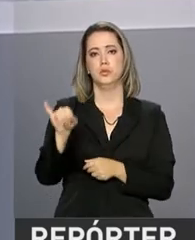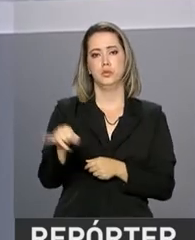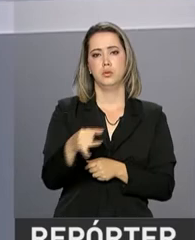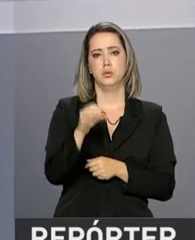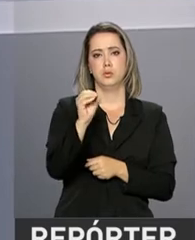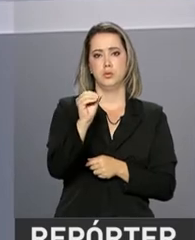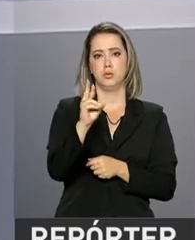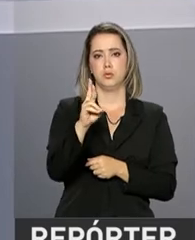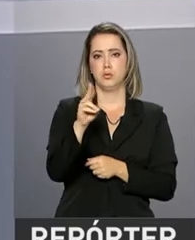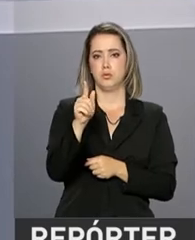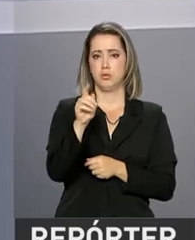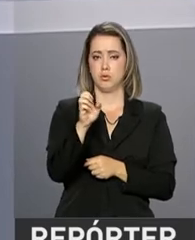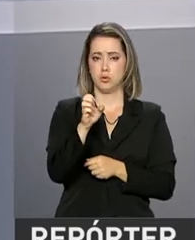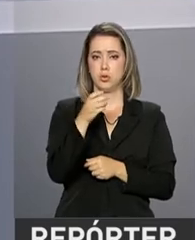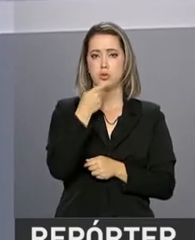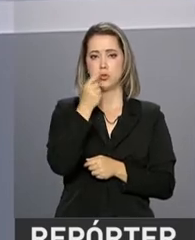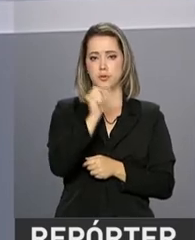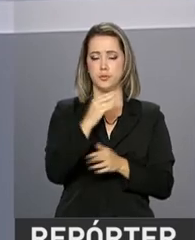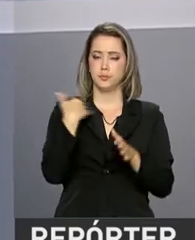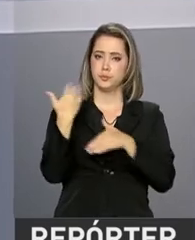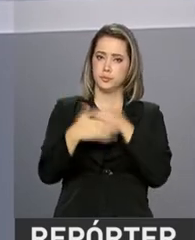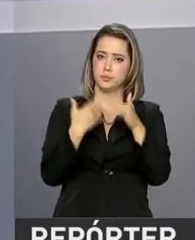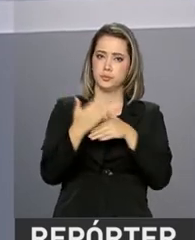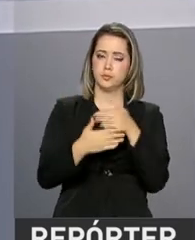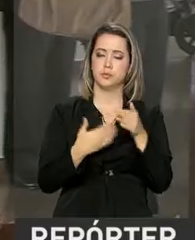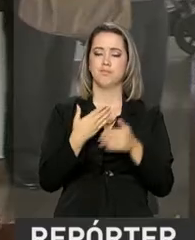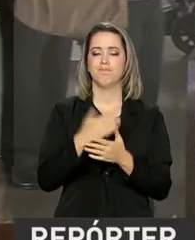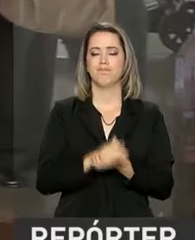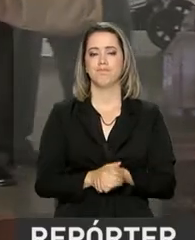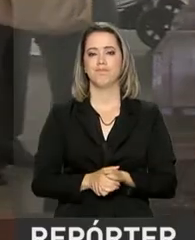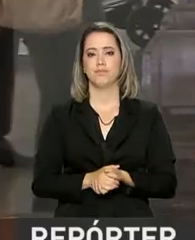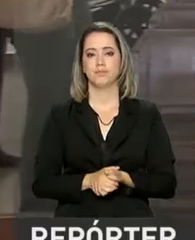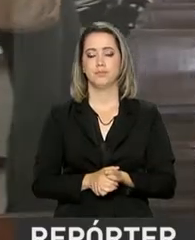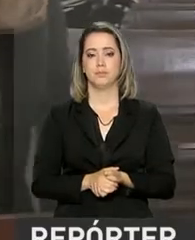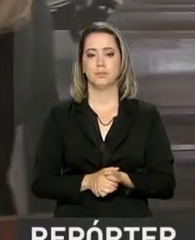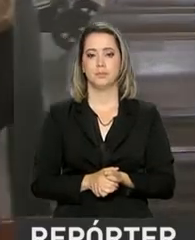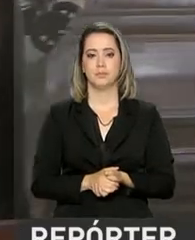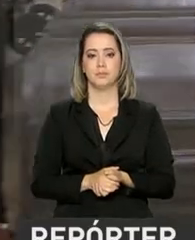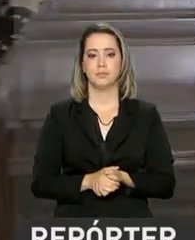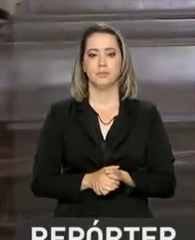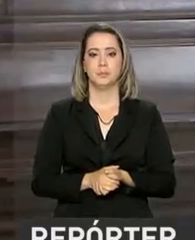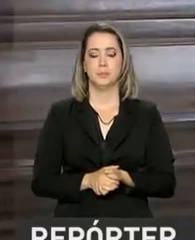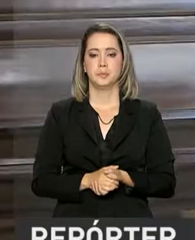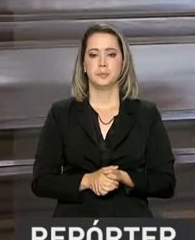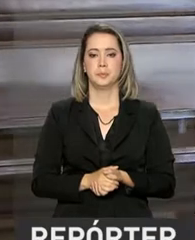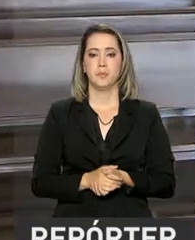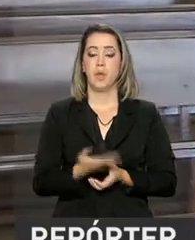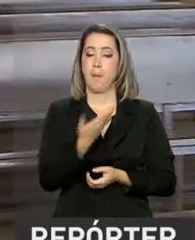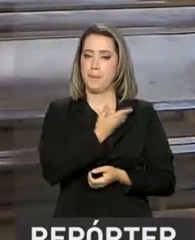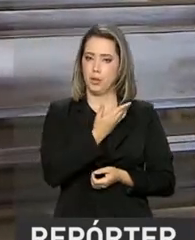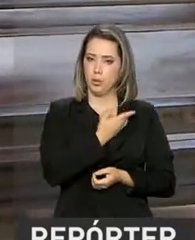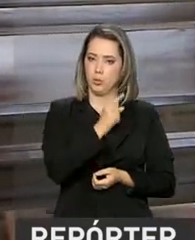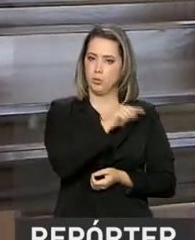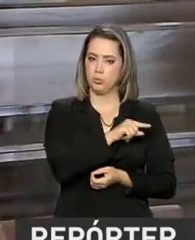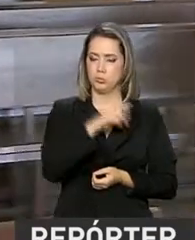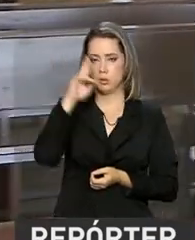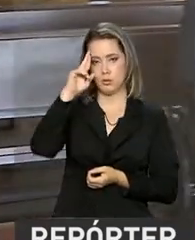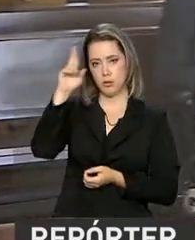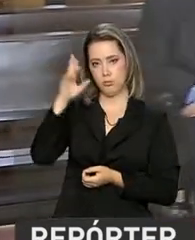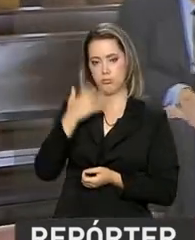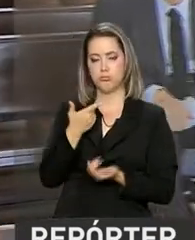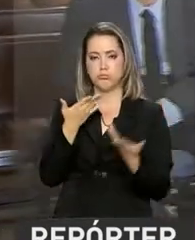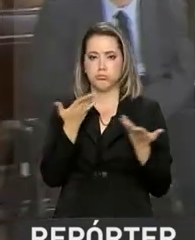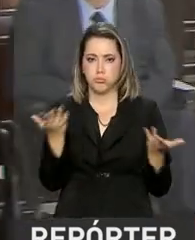ele falou sobre a trajetória do jornalista colegas de profissão autoridades